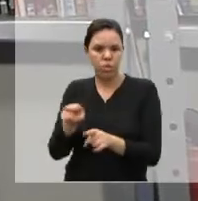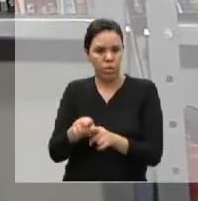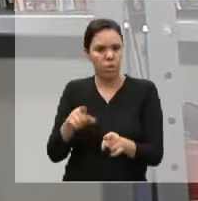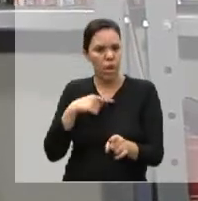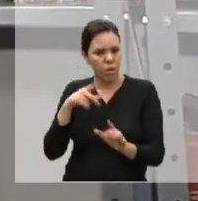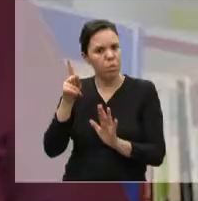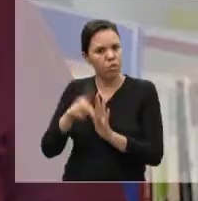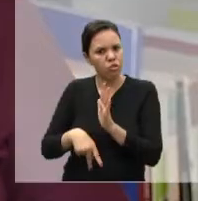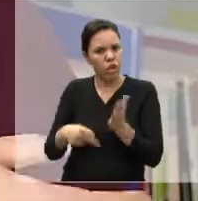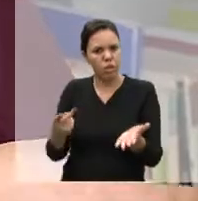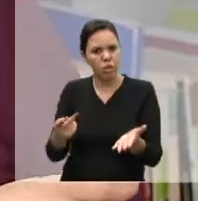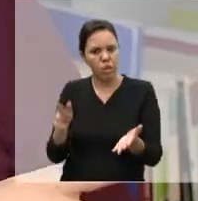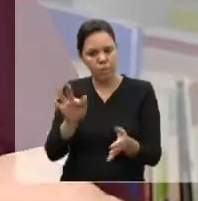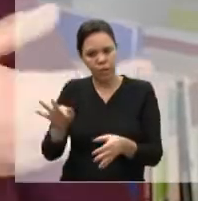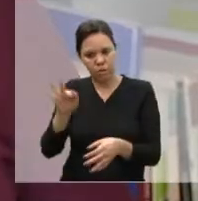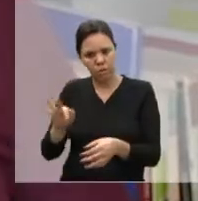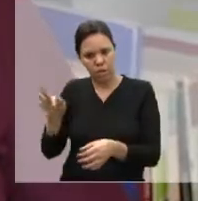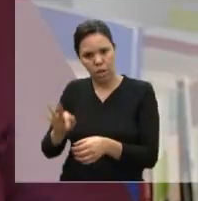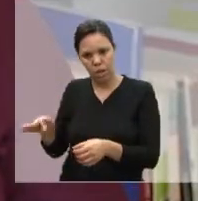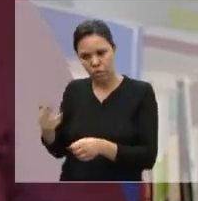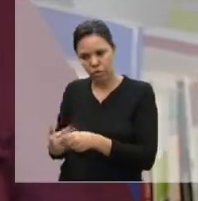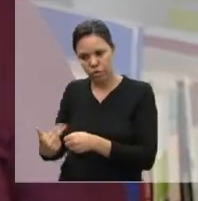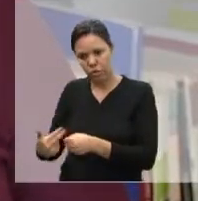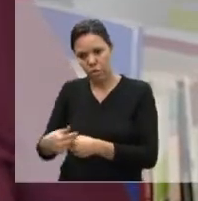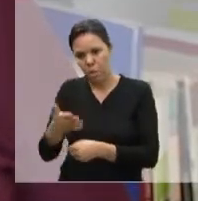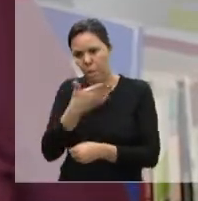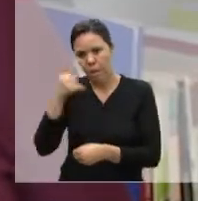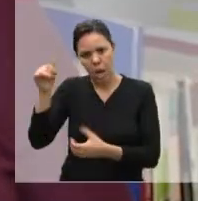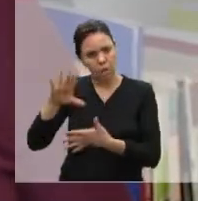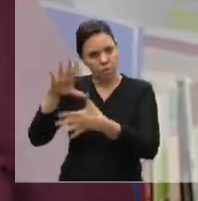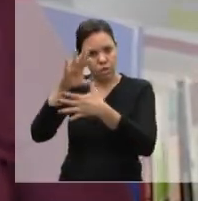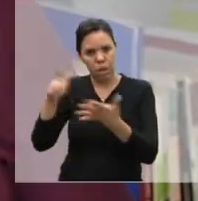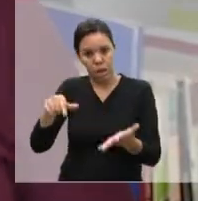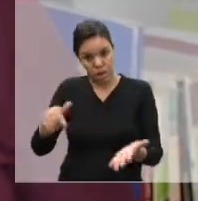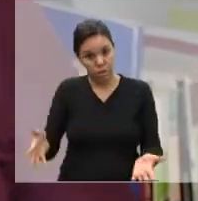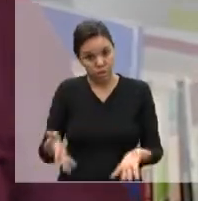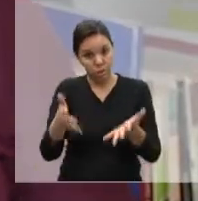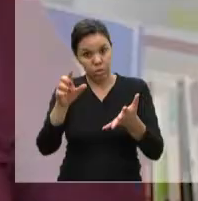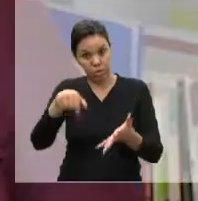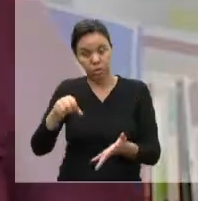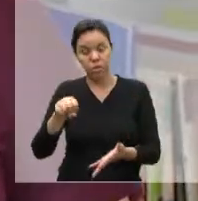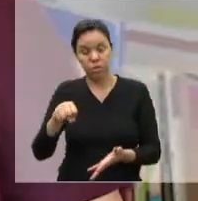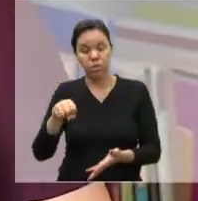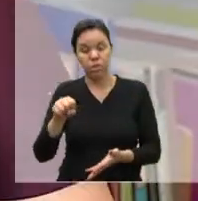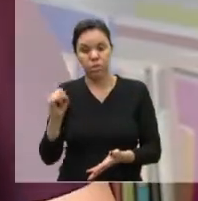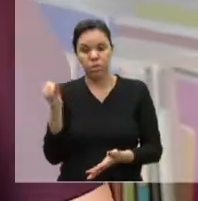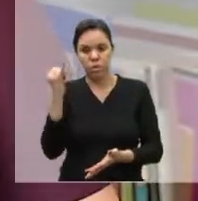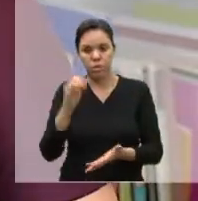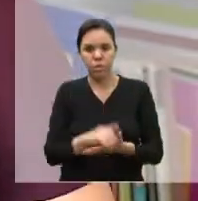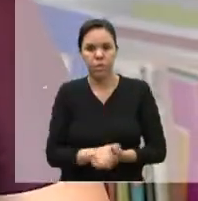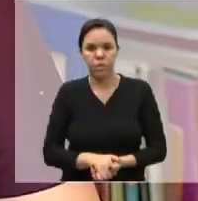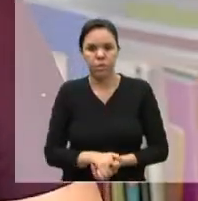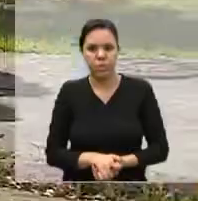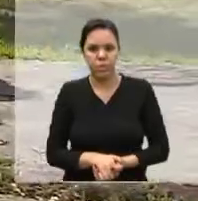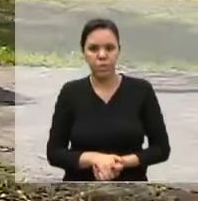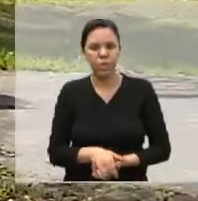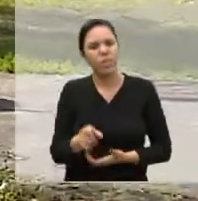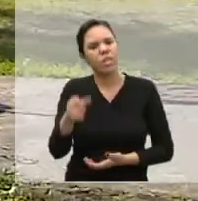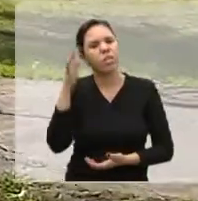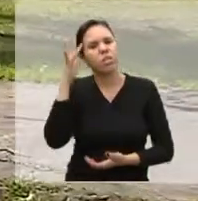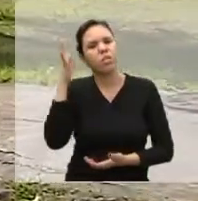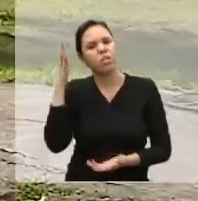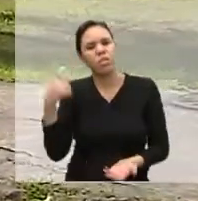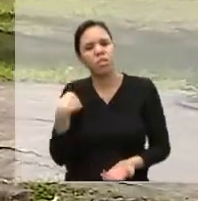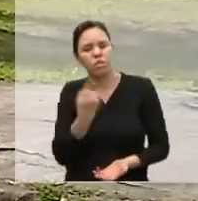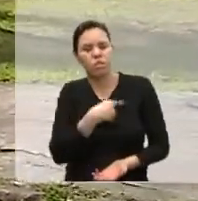você imagina se a gente consegue que esses alunos da periferia tornem-se cientistas ou qualquer tipo de